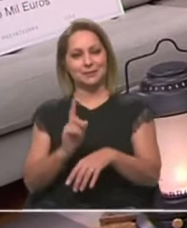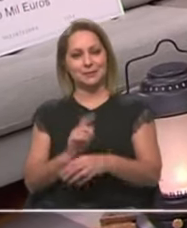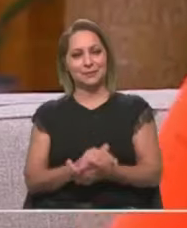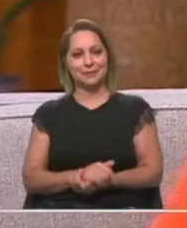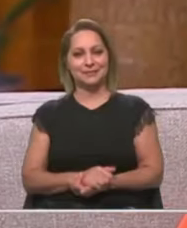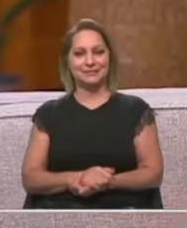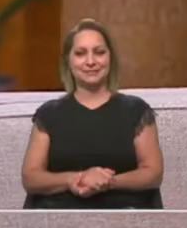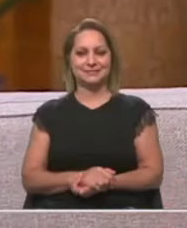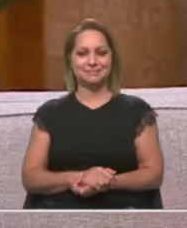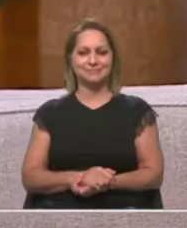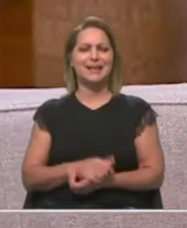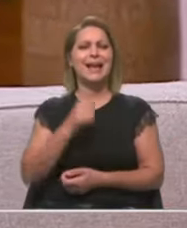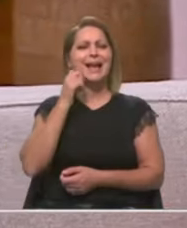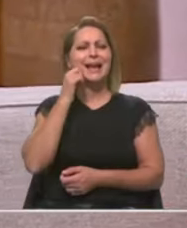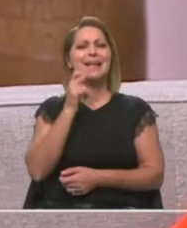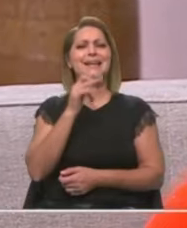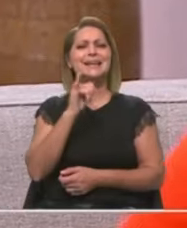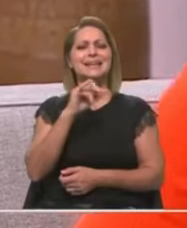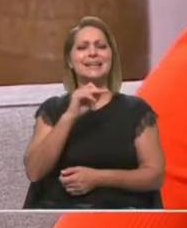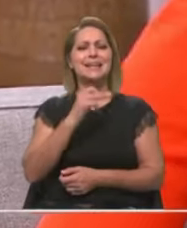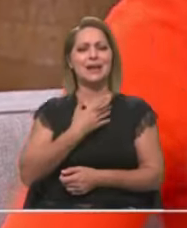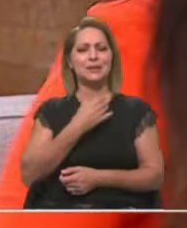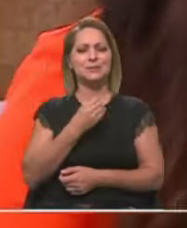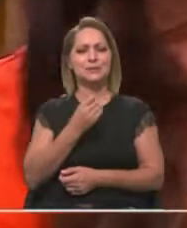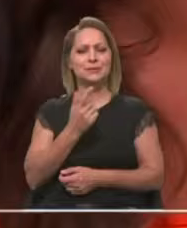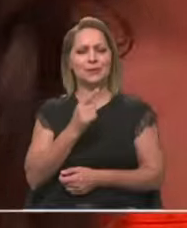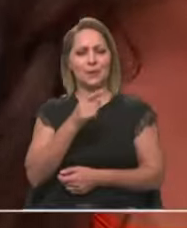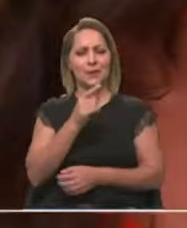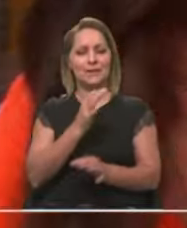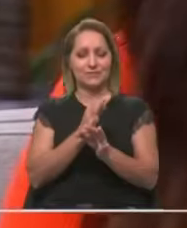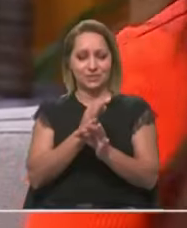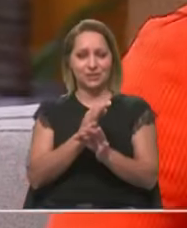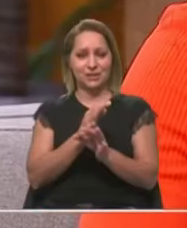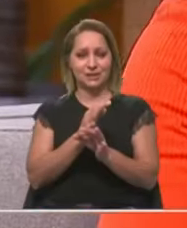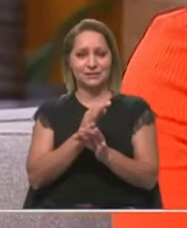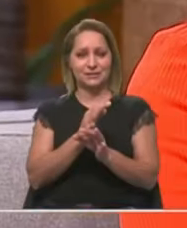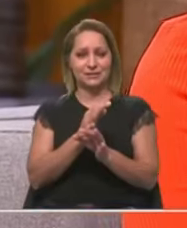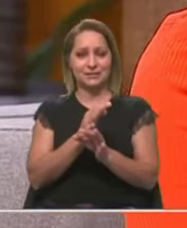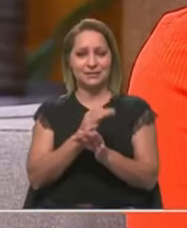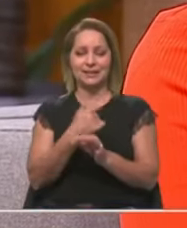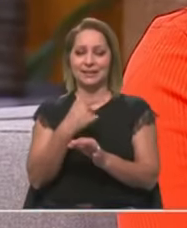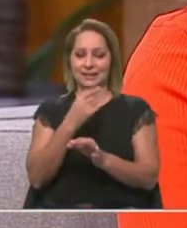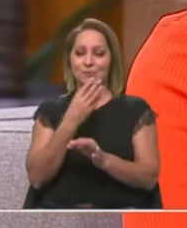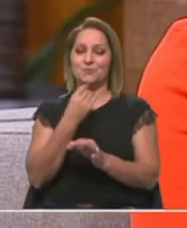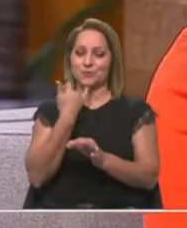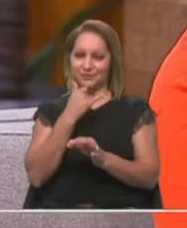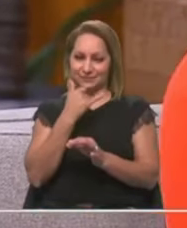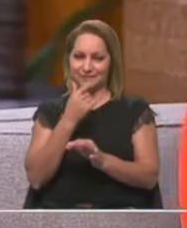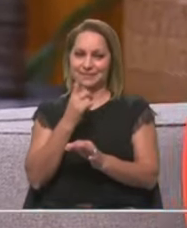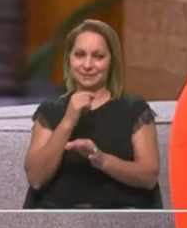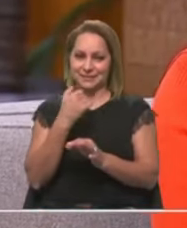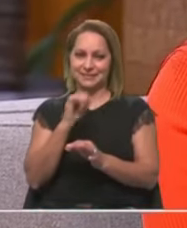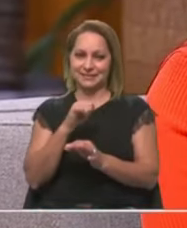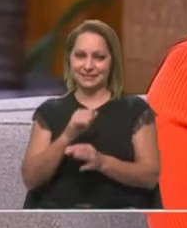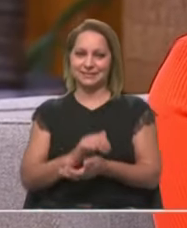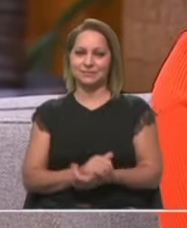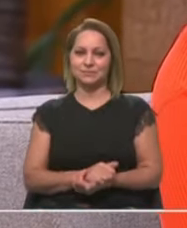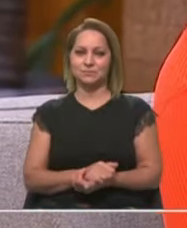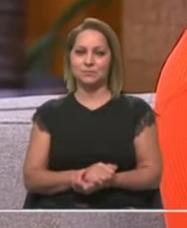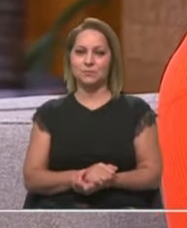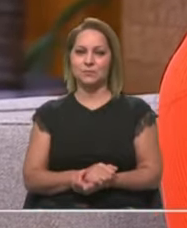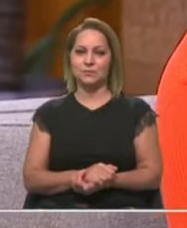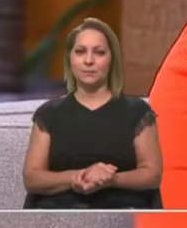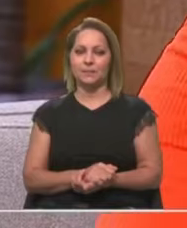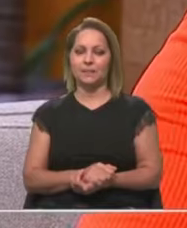Oh, quem é o Ricardo? Tiveram a comemorar. Bem, ele ficou tão feliz também. Ele ficou muito feliz. Ficou. Aliás,